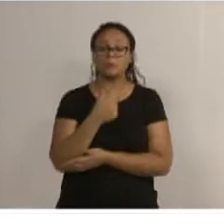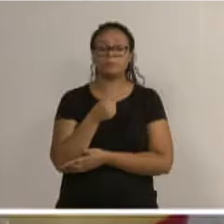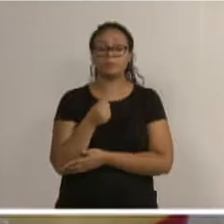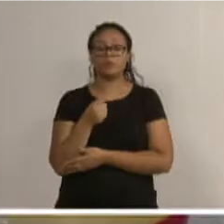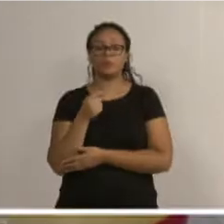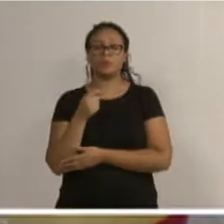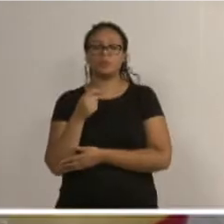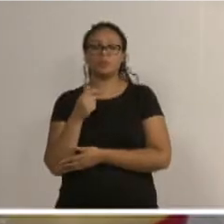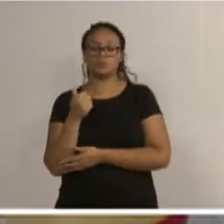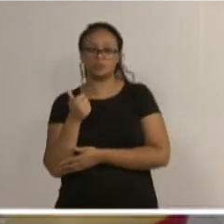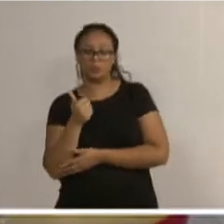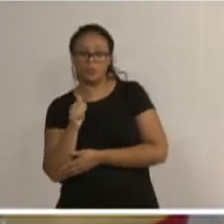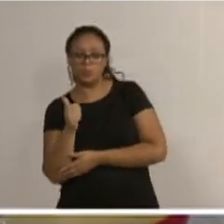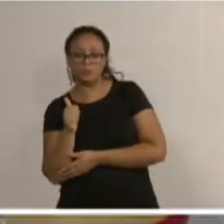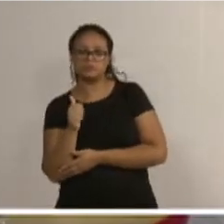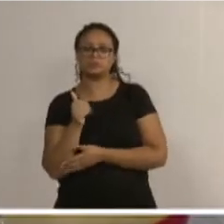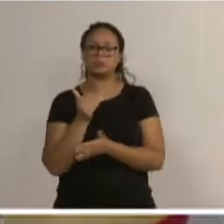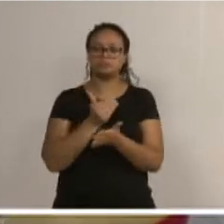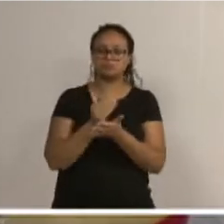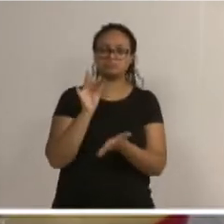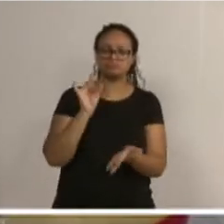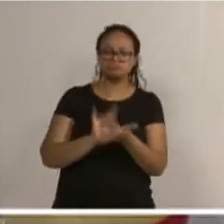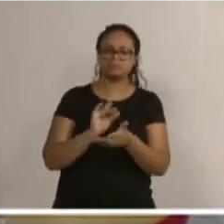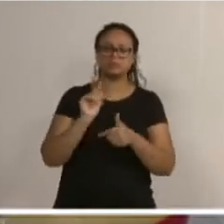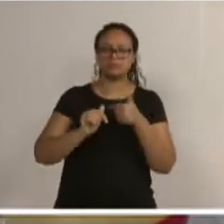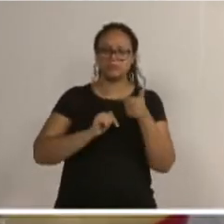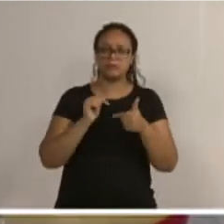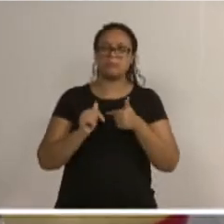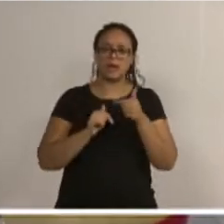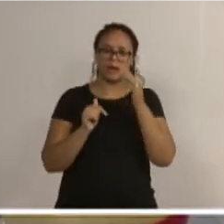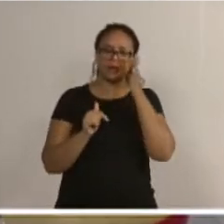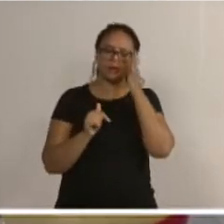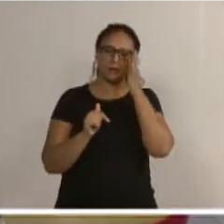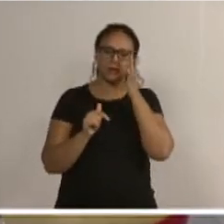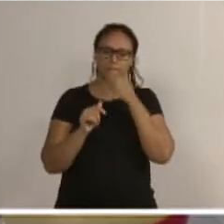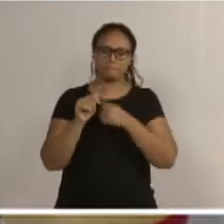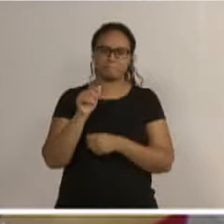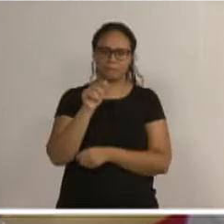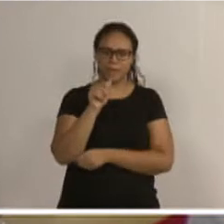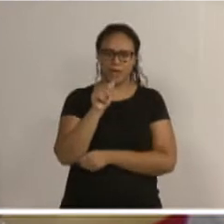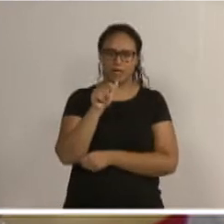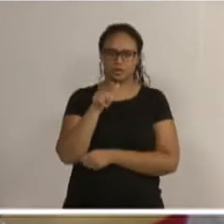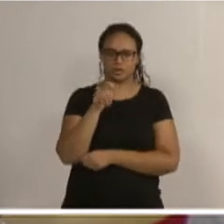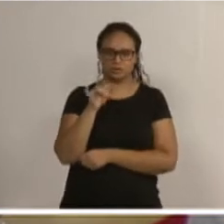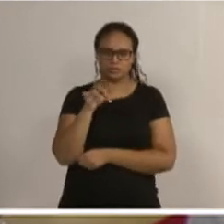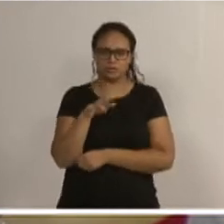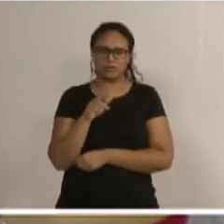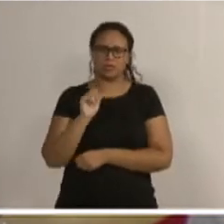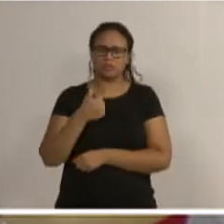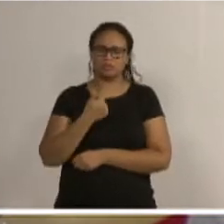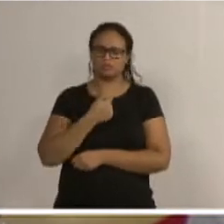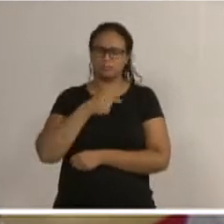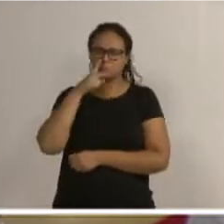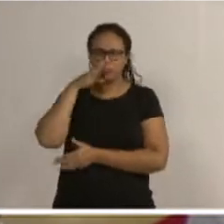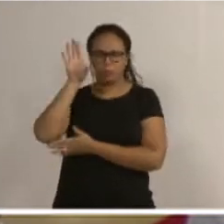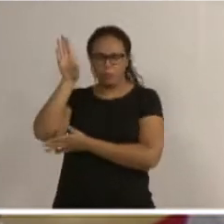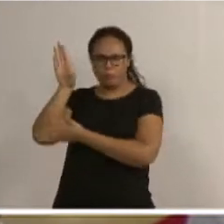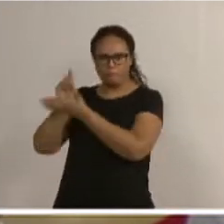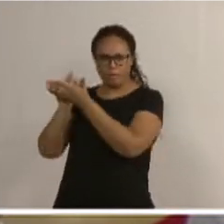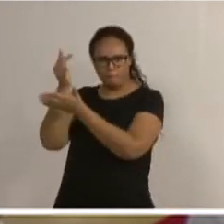regulação, nós tivemos uma ideia. Nós não queremos ser uma pequena ANEEL, uma pequena Anatel. Nós